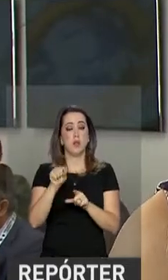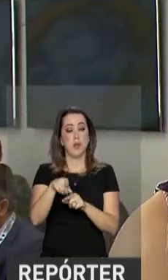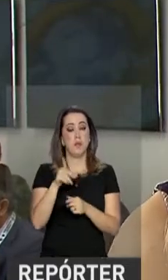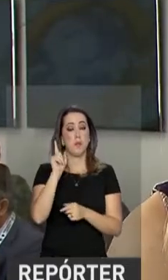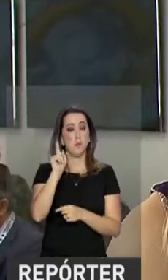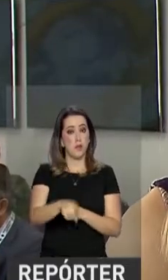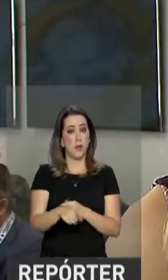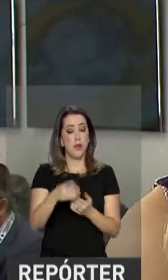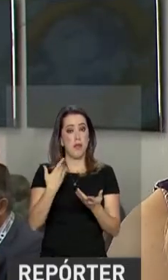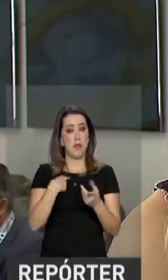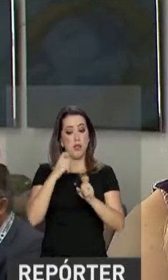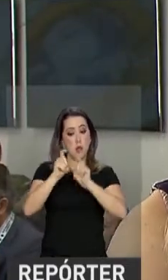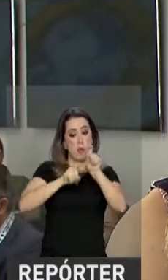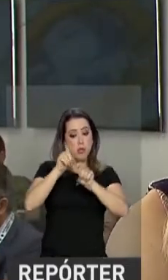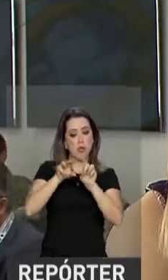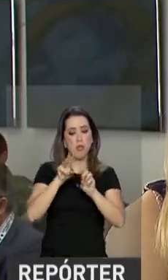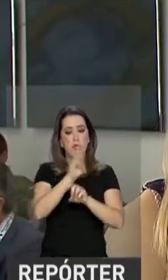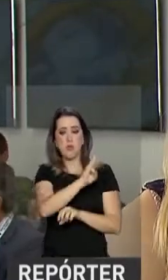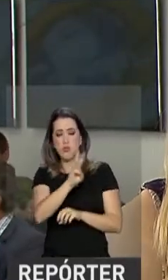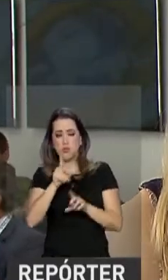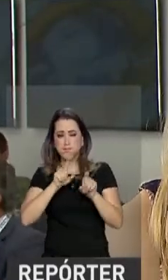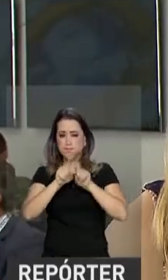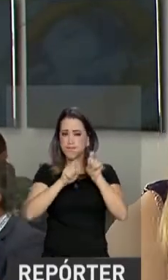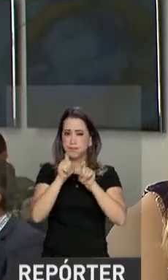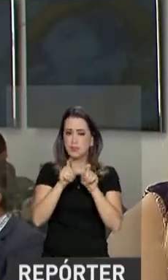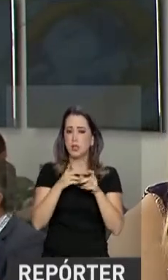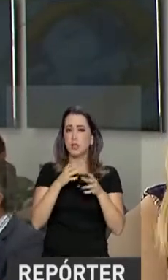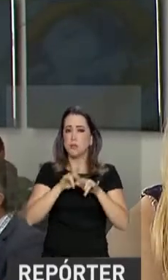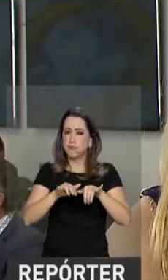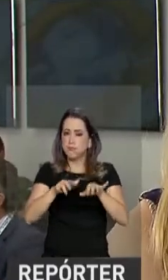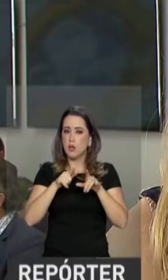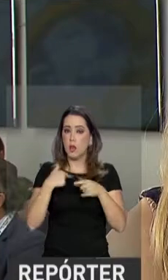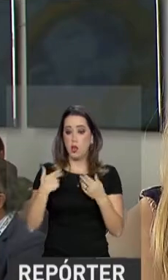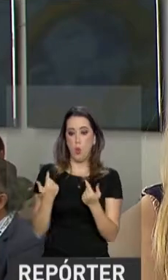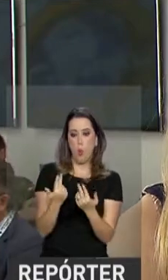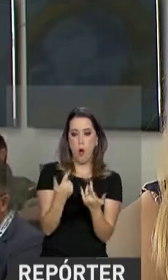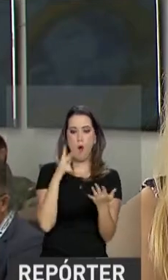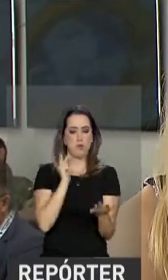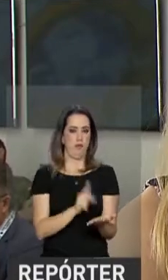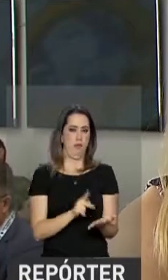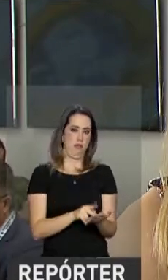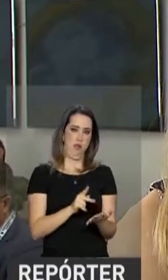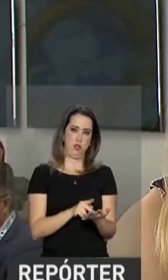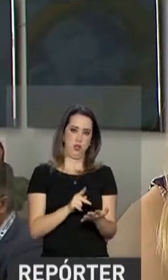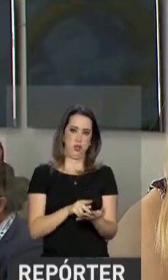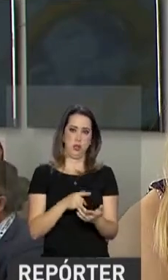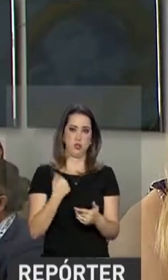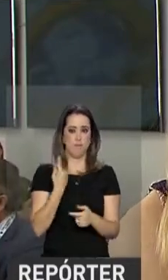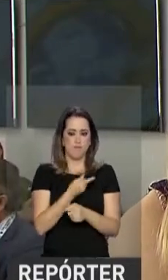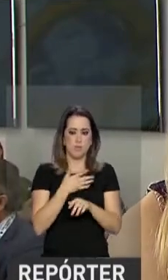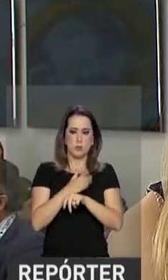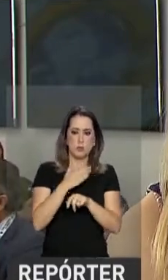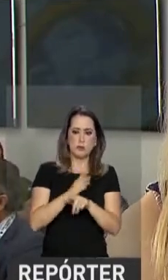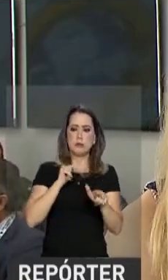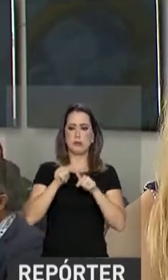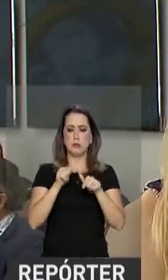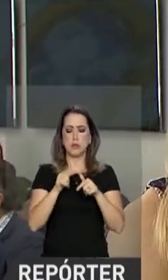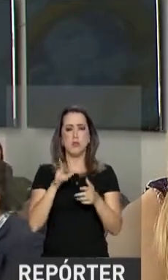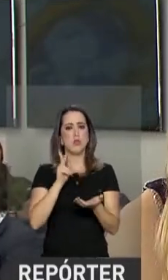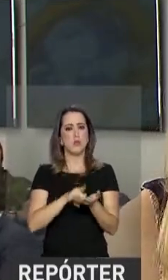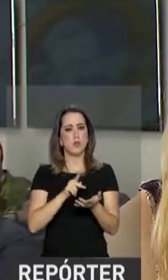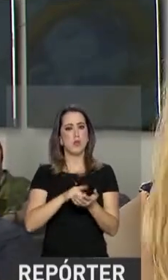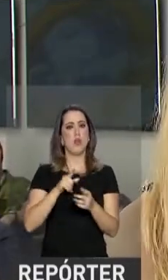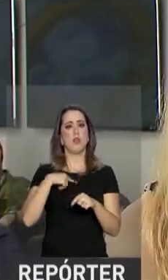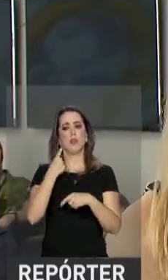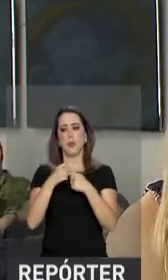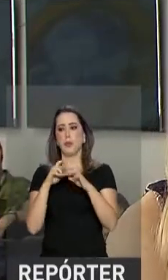baseada num programa software computadorizado que imita a realidade e depois temos as pessoas que vão simular as